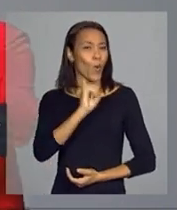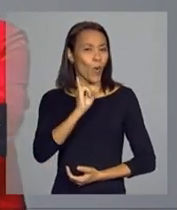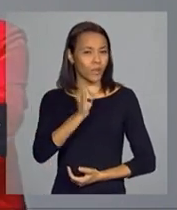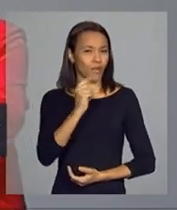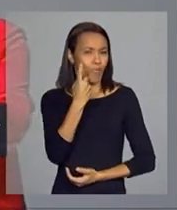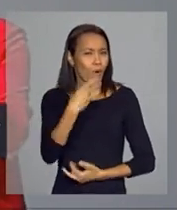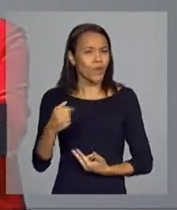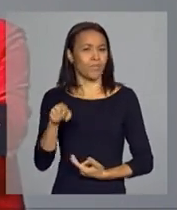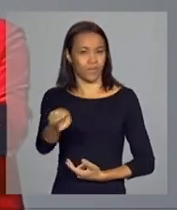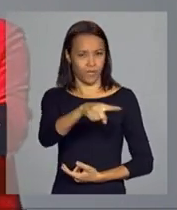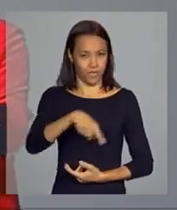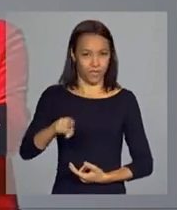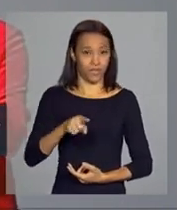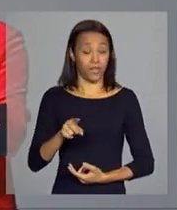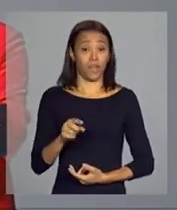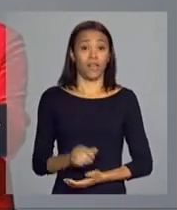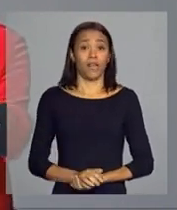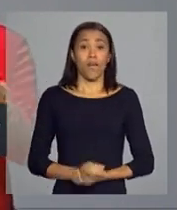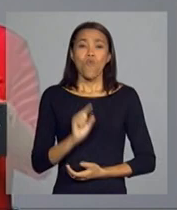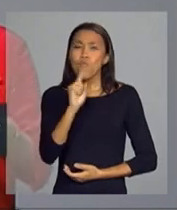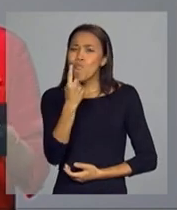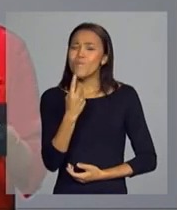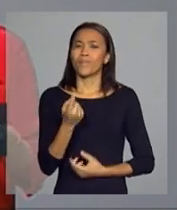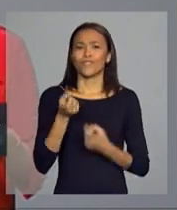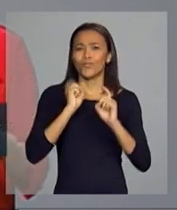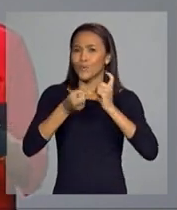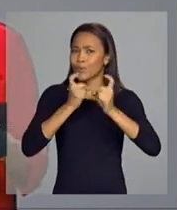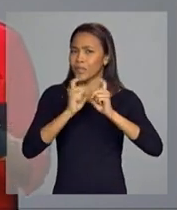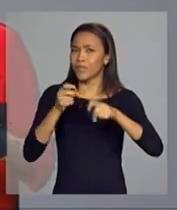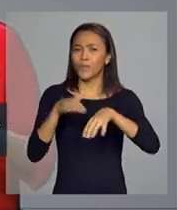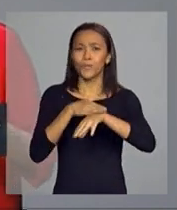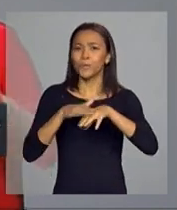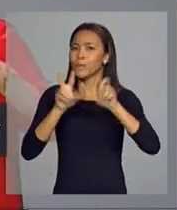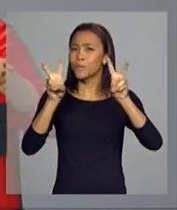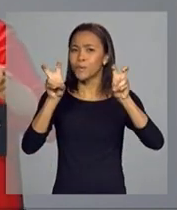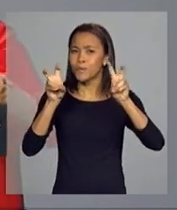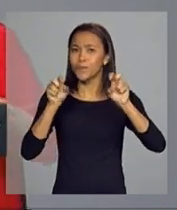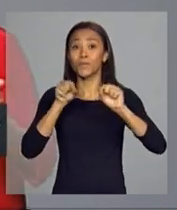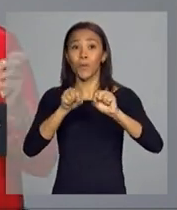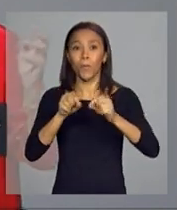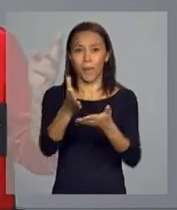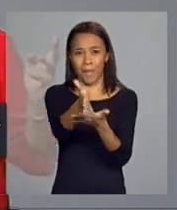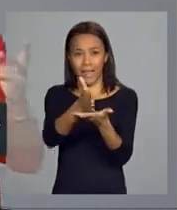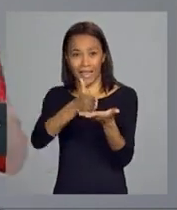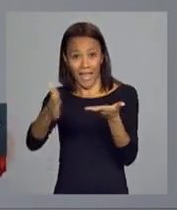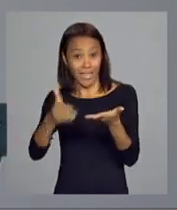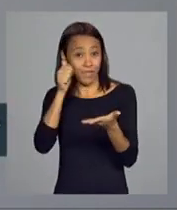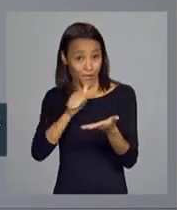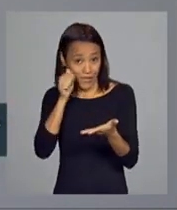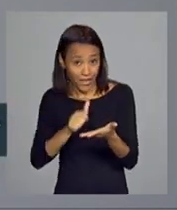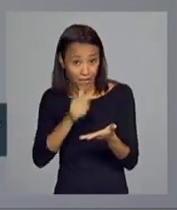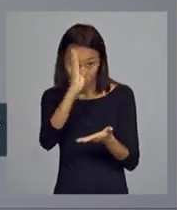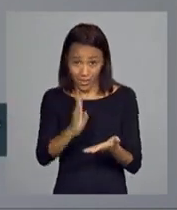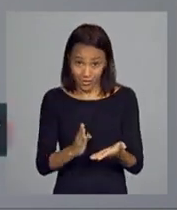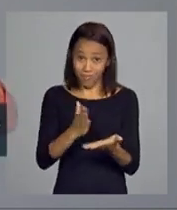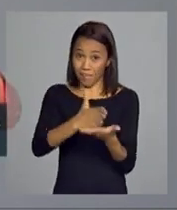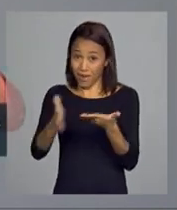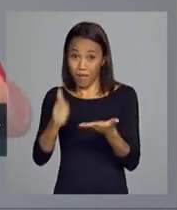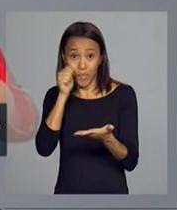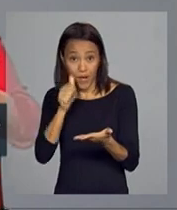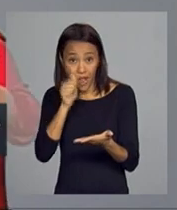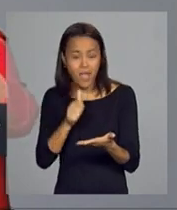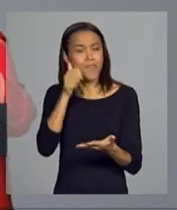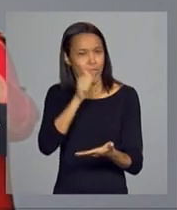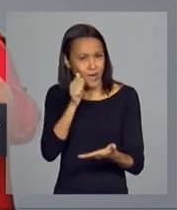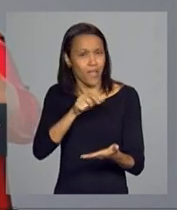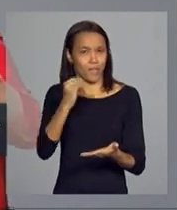vocês. Uma vez, uma discussão sobre essa questão, metade do Brasil é mulher, né, e mulher é